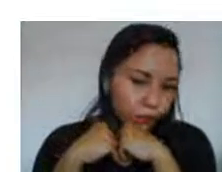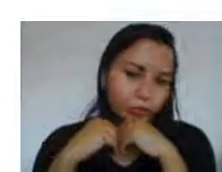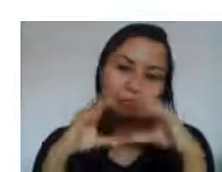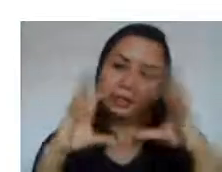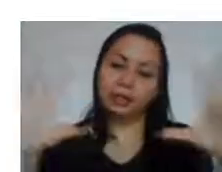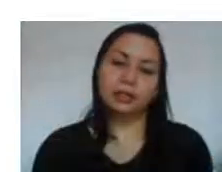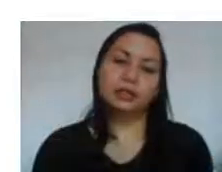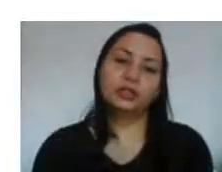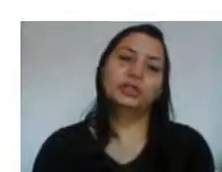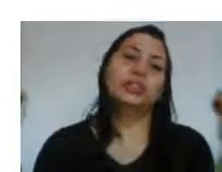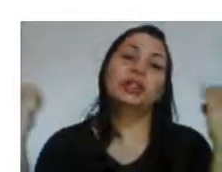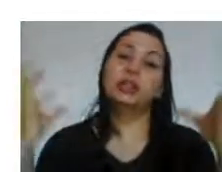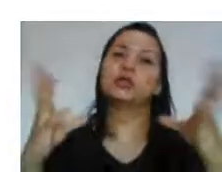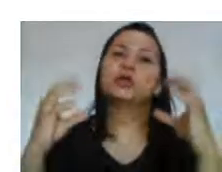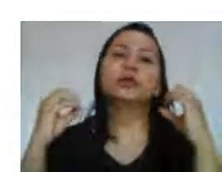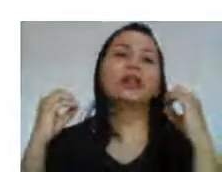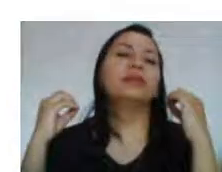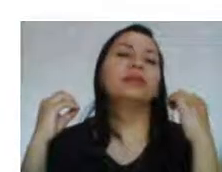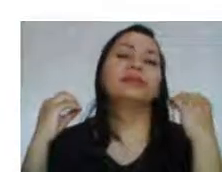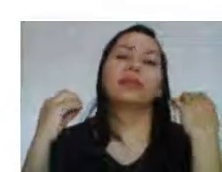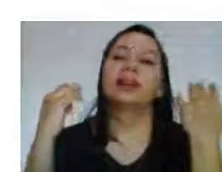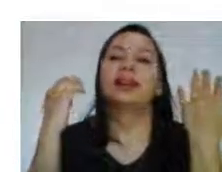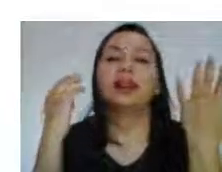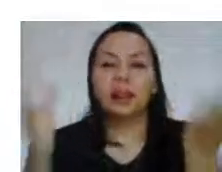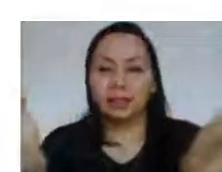Bom restante de dia. Estudem.